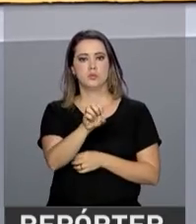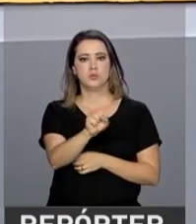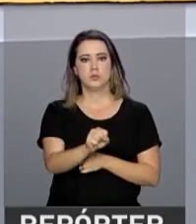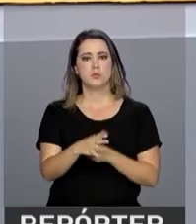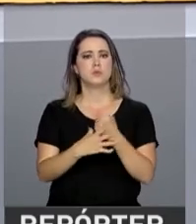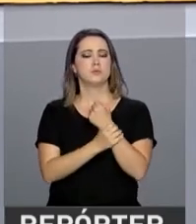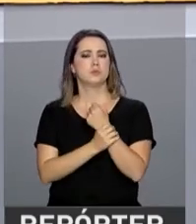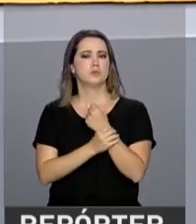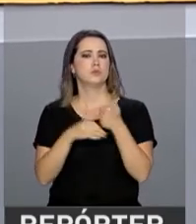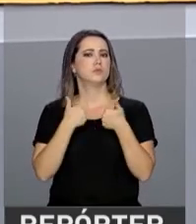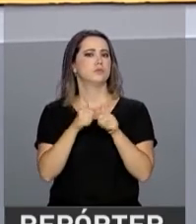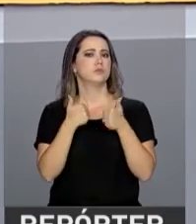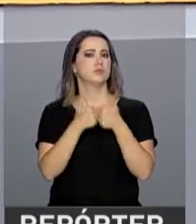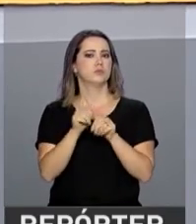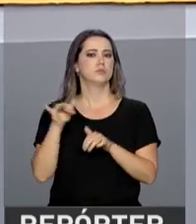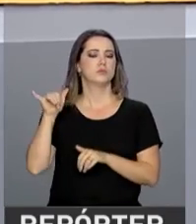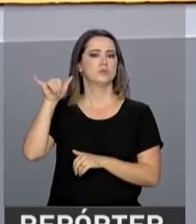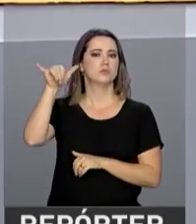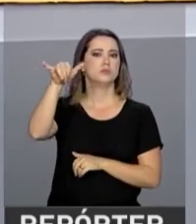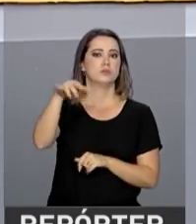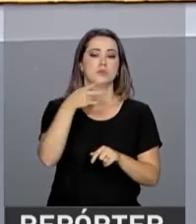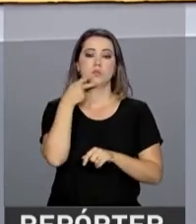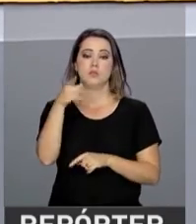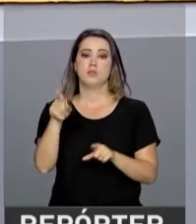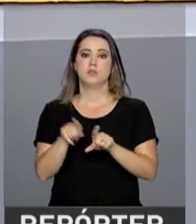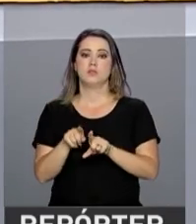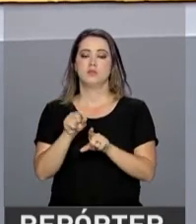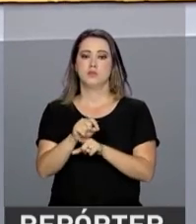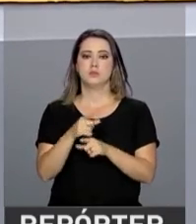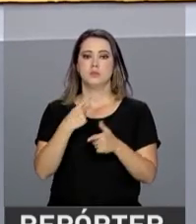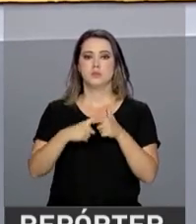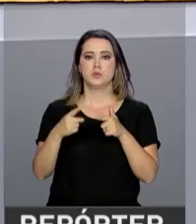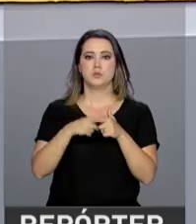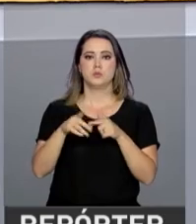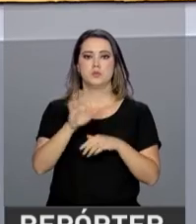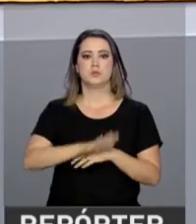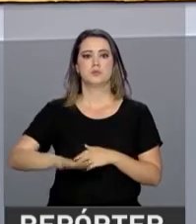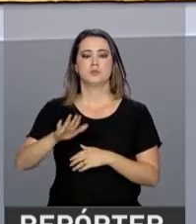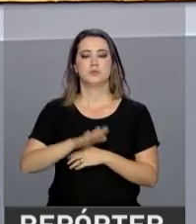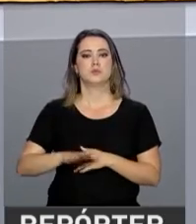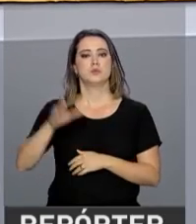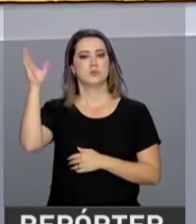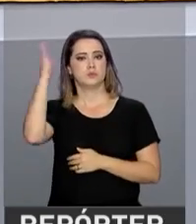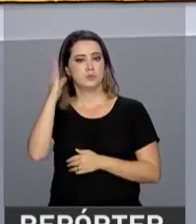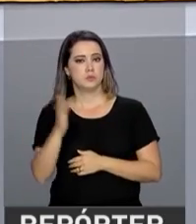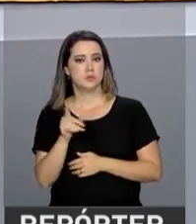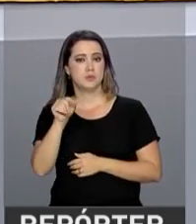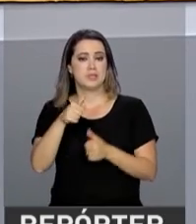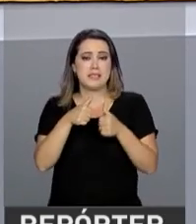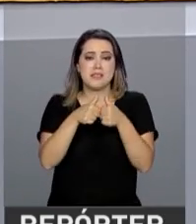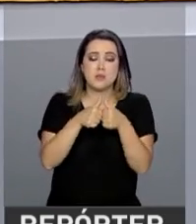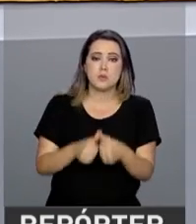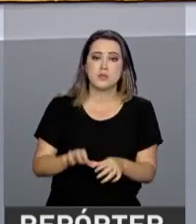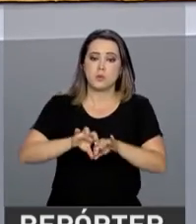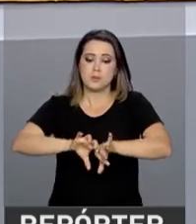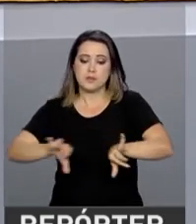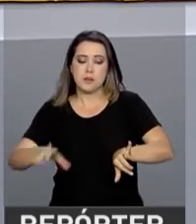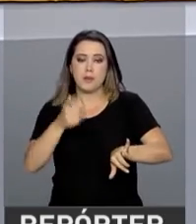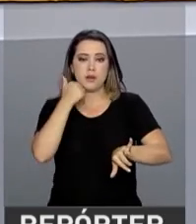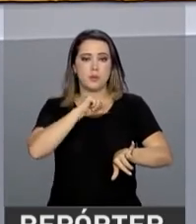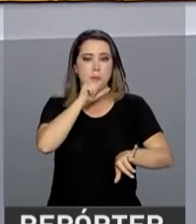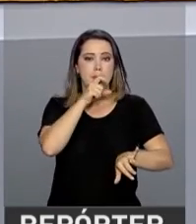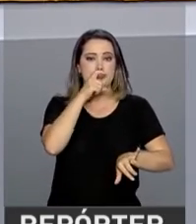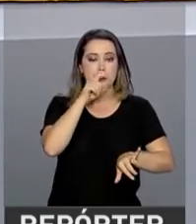social segurança e transporte aéreo e falaram ainda sobre a situação de crianças brasileiras que foram separadas dos